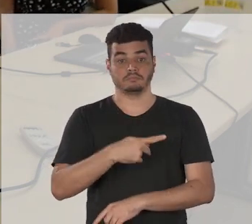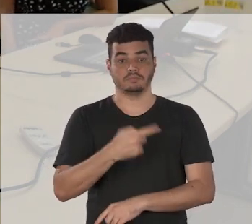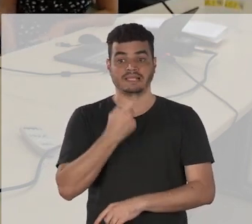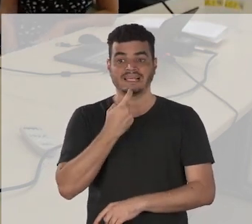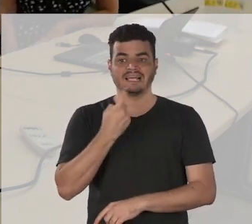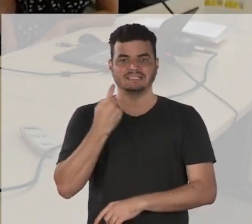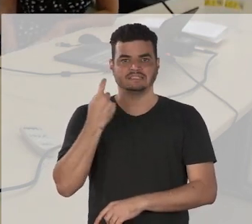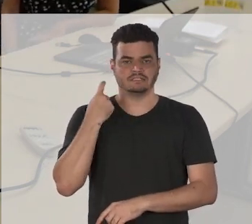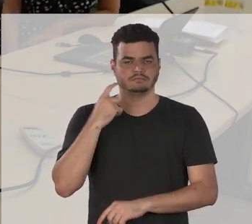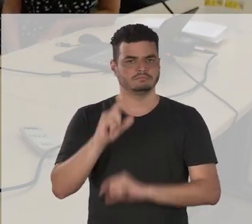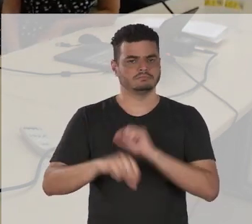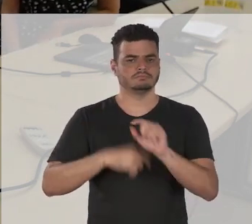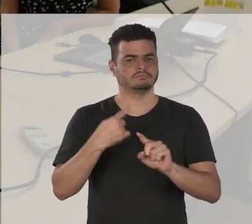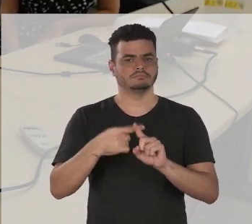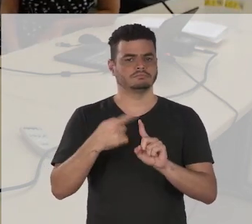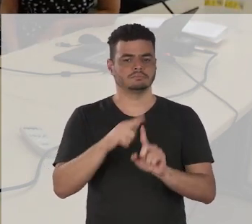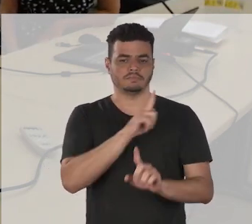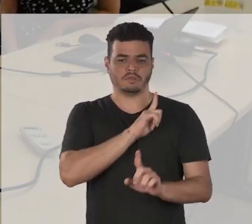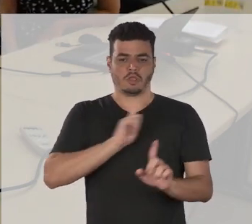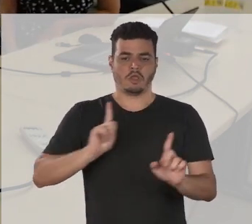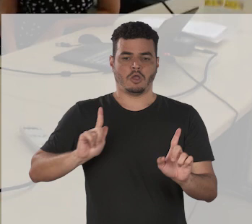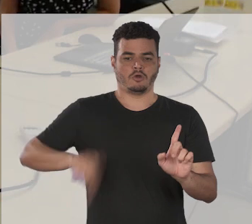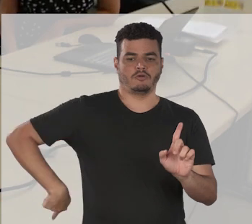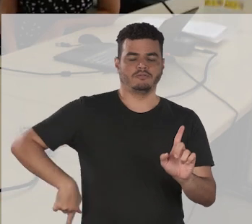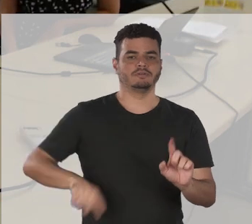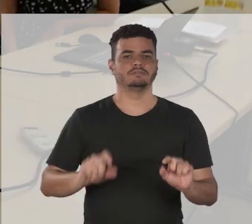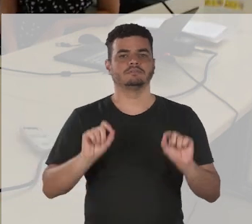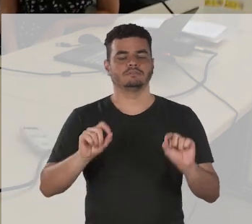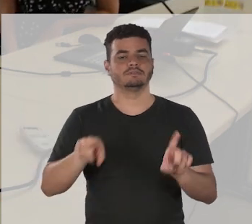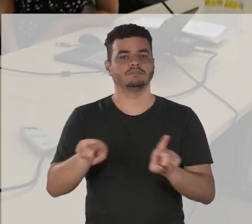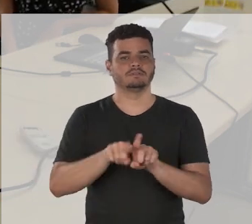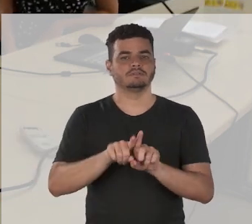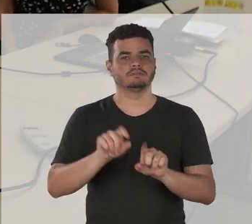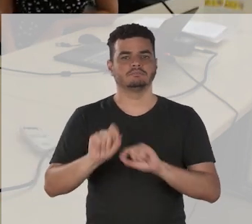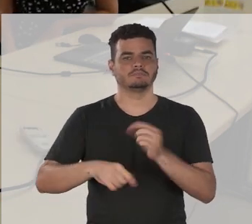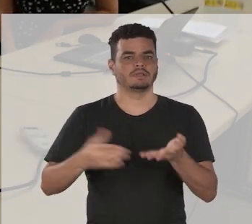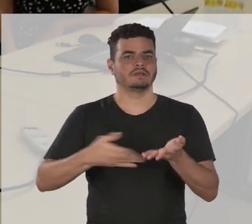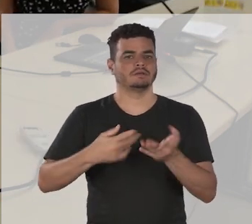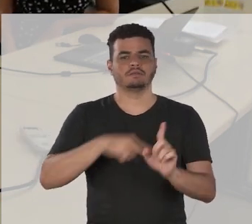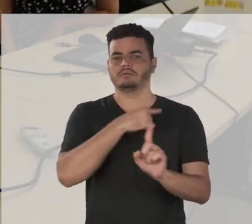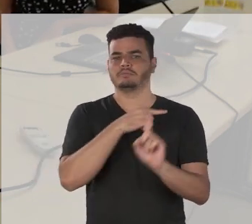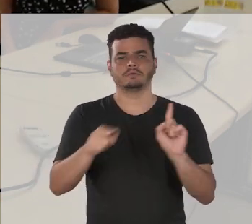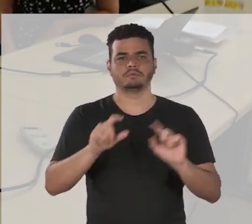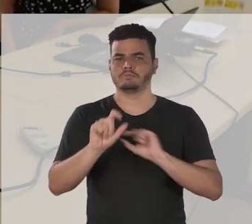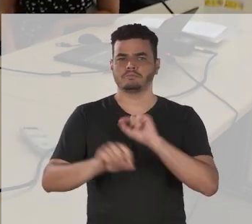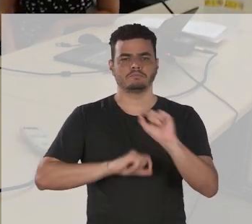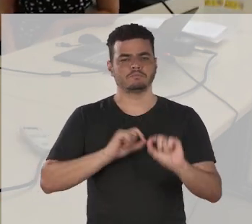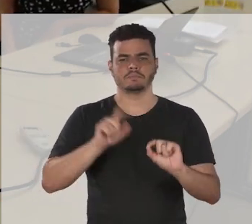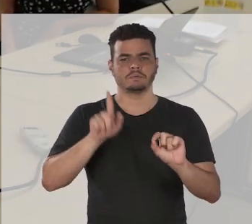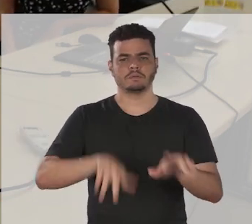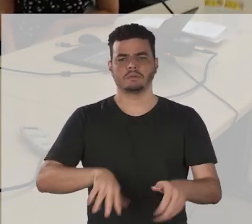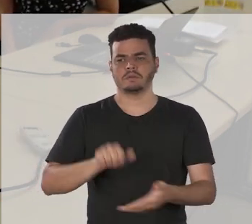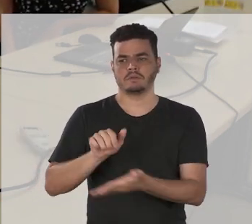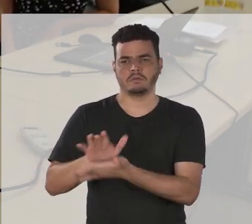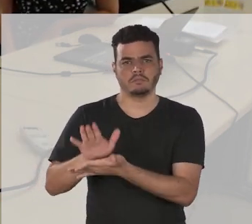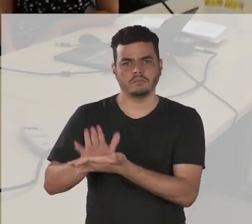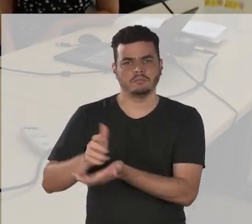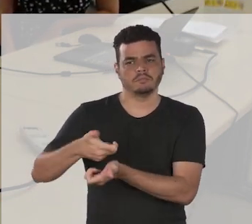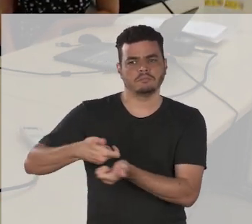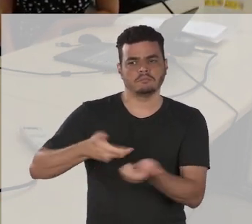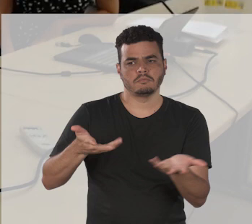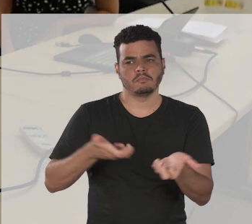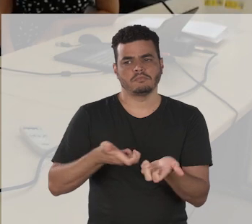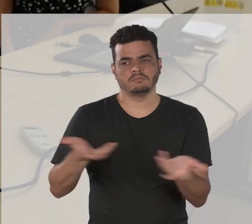conta desse desgoverno, em que livros foram proibidos de circular, de ser reeditados, e